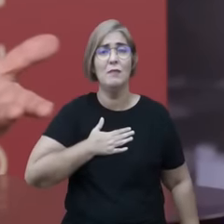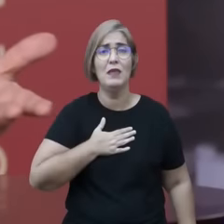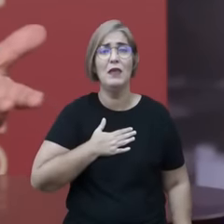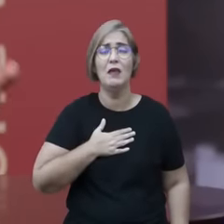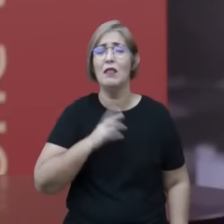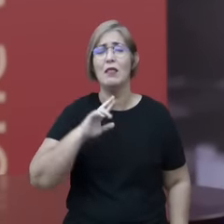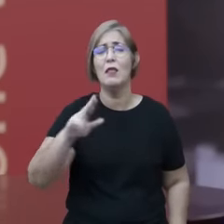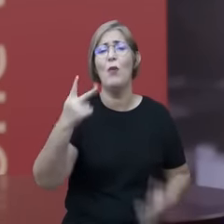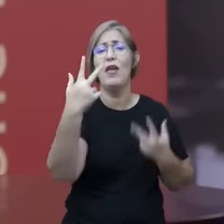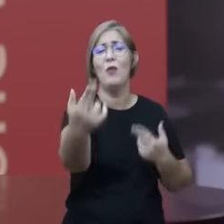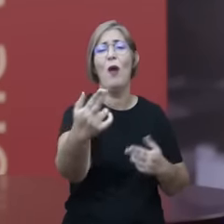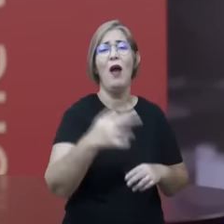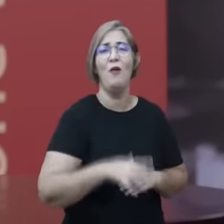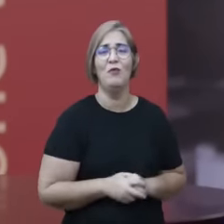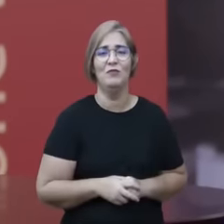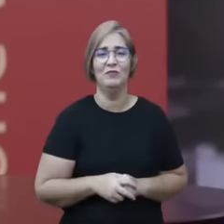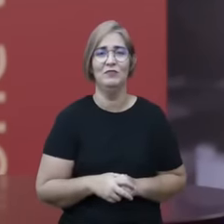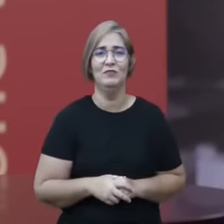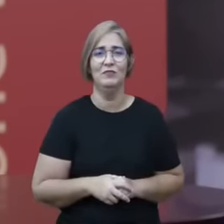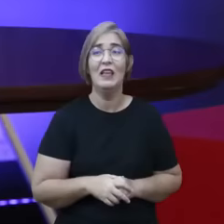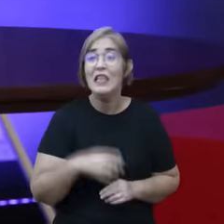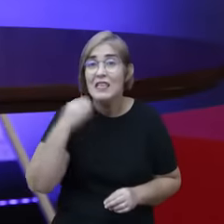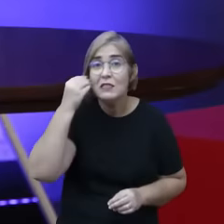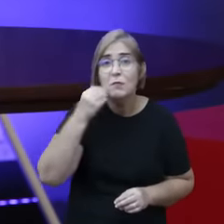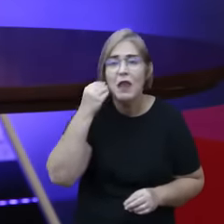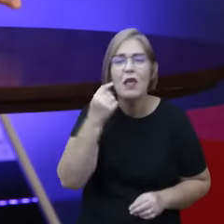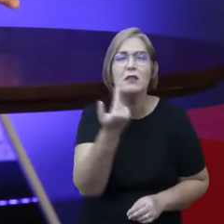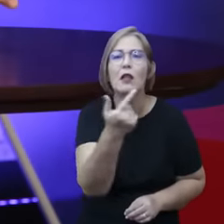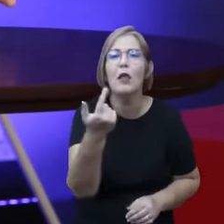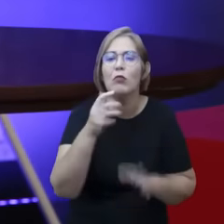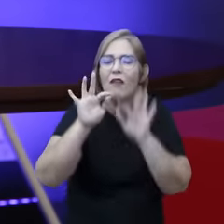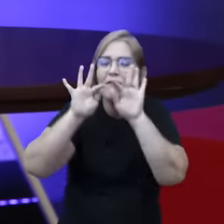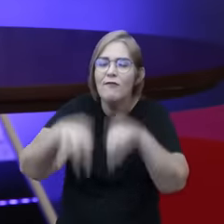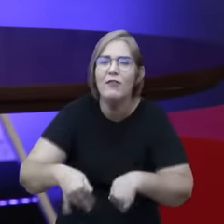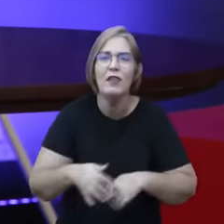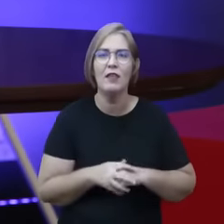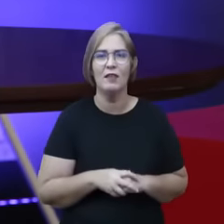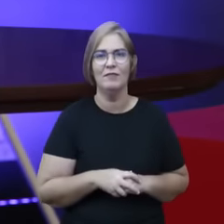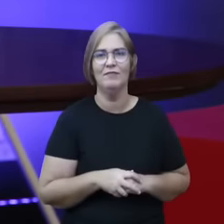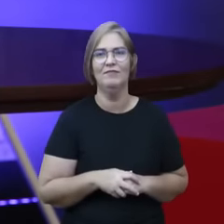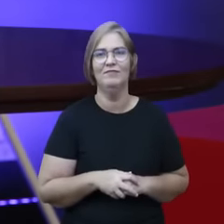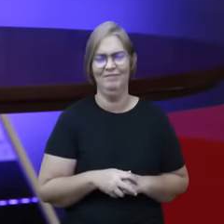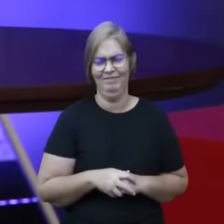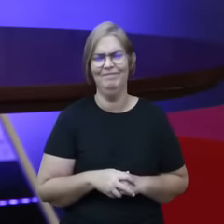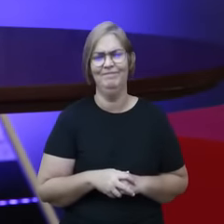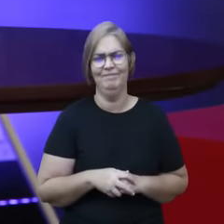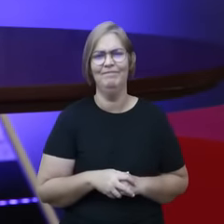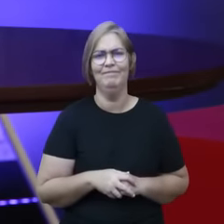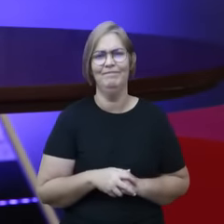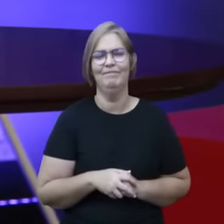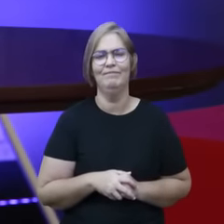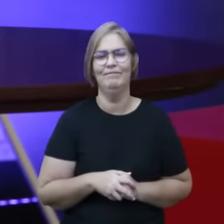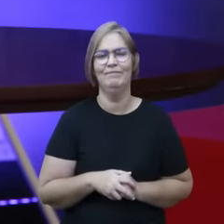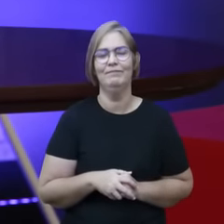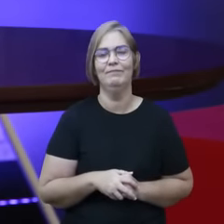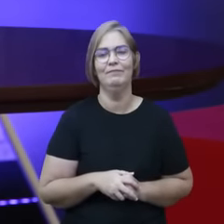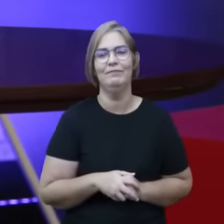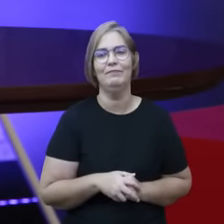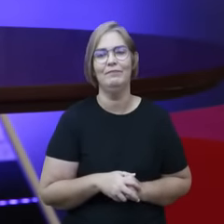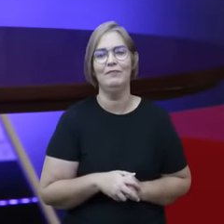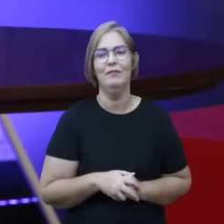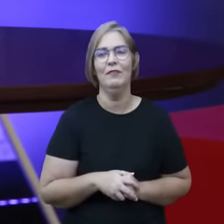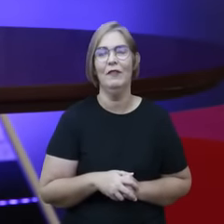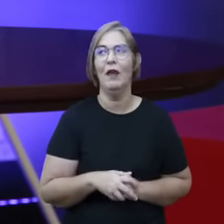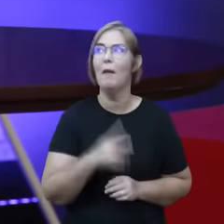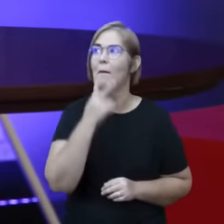nunca o satisfaz. ou então no absoluto político ou então no absoluto eh eh nesse nessa